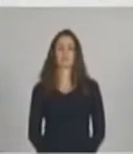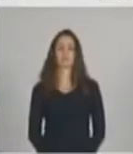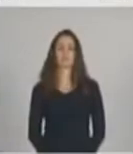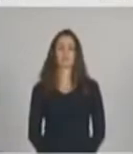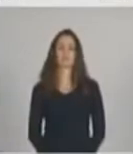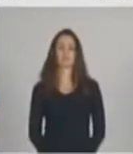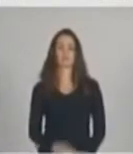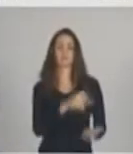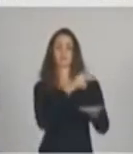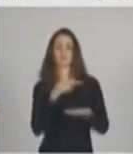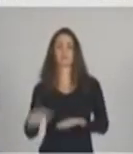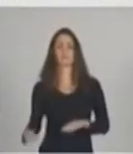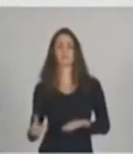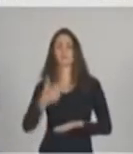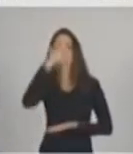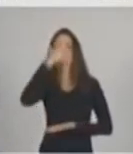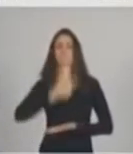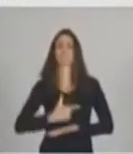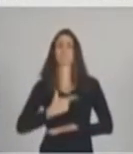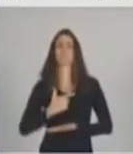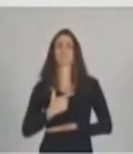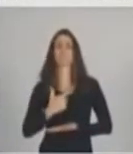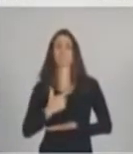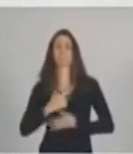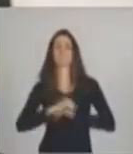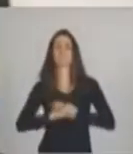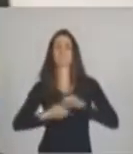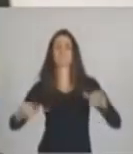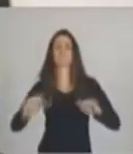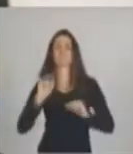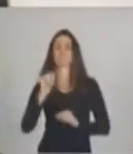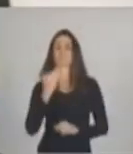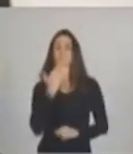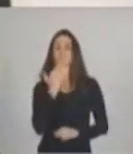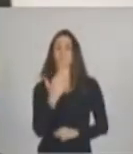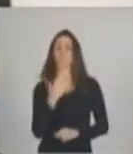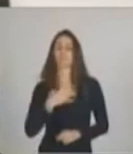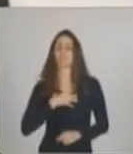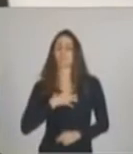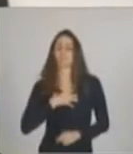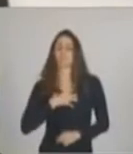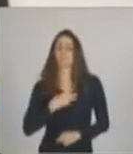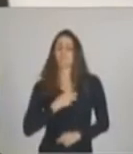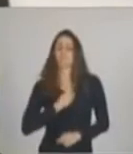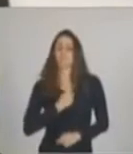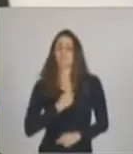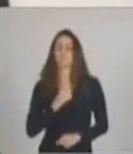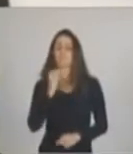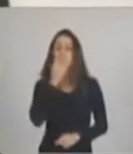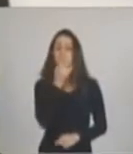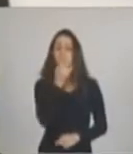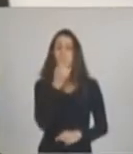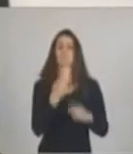Senhor presidente, eu queria fazer um voto de profundo pesar